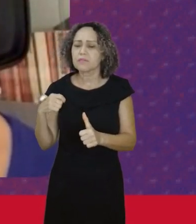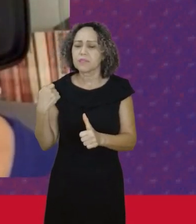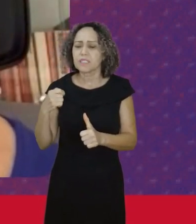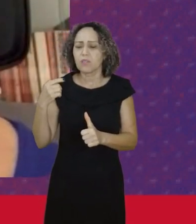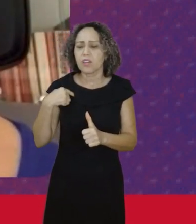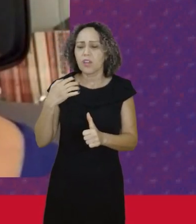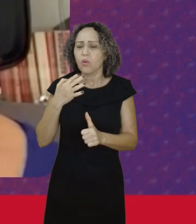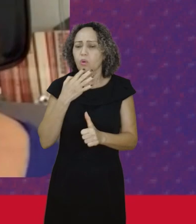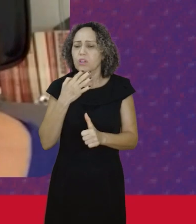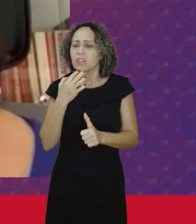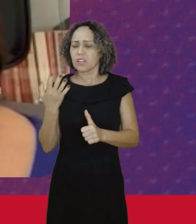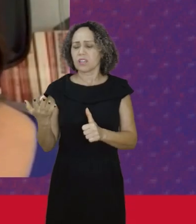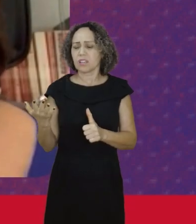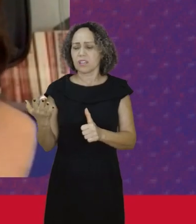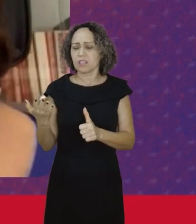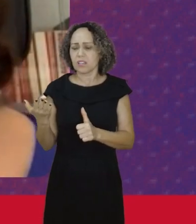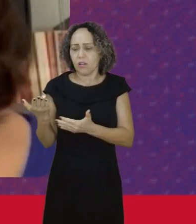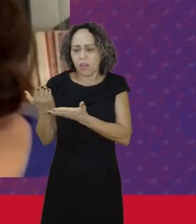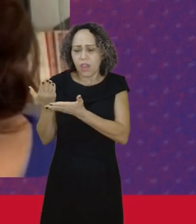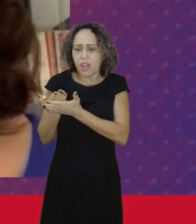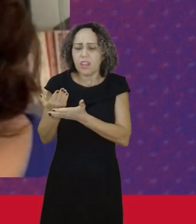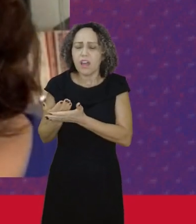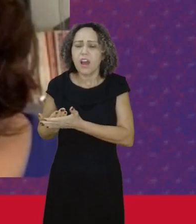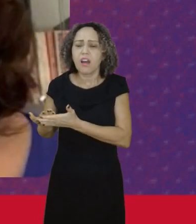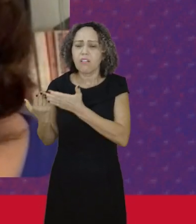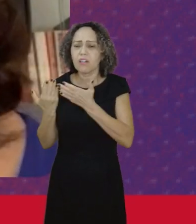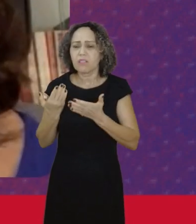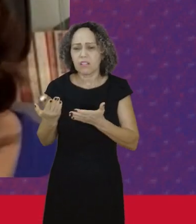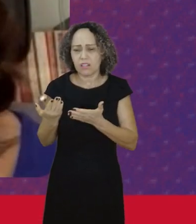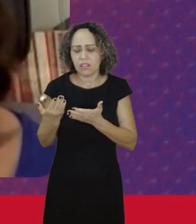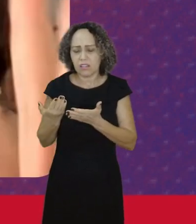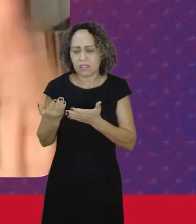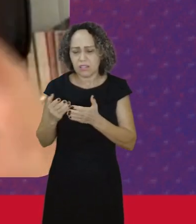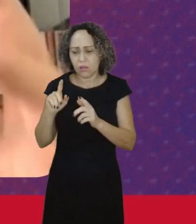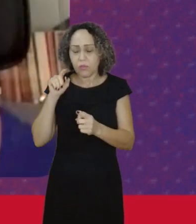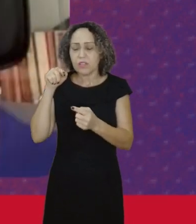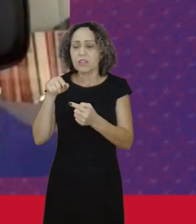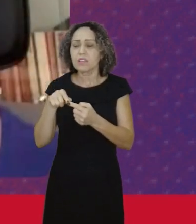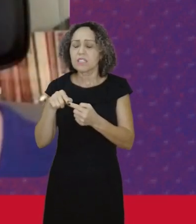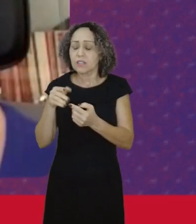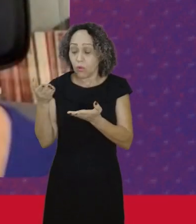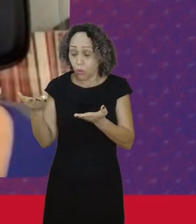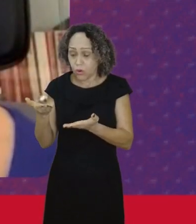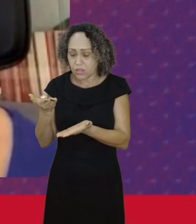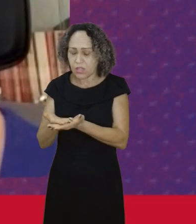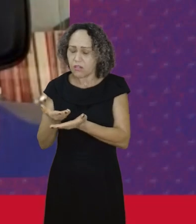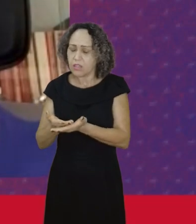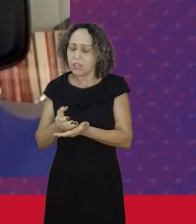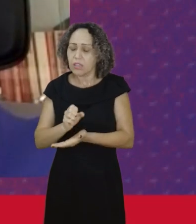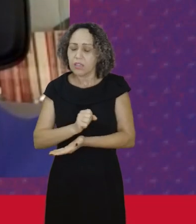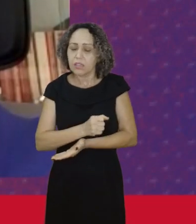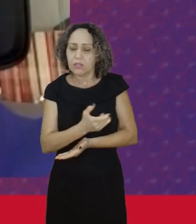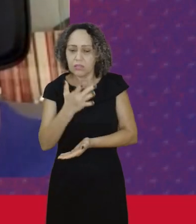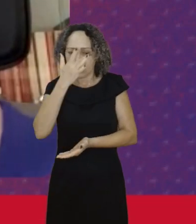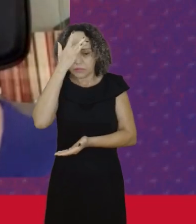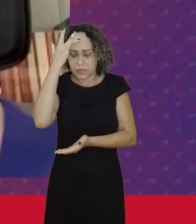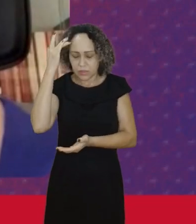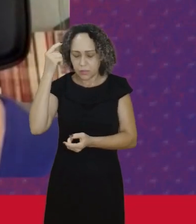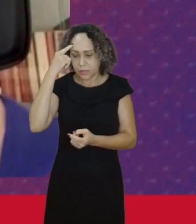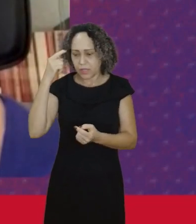Então, o objetivo dessa aula é que todo mundo possa pensar nessas conexões entre